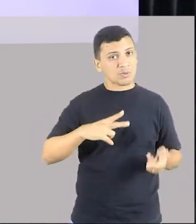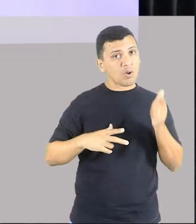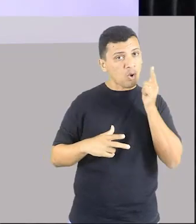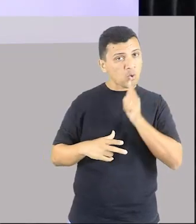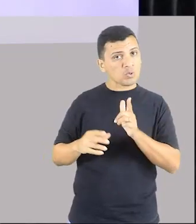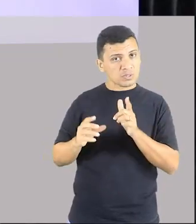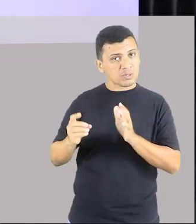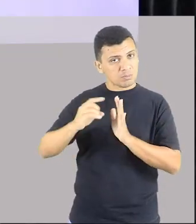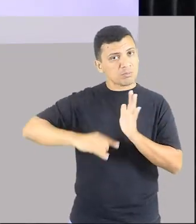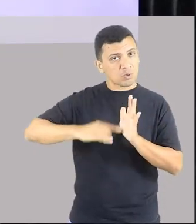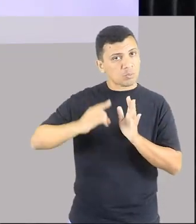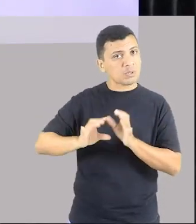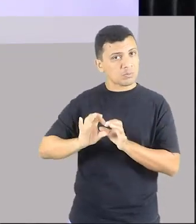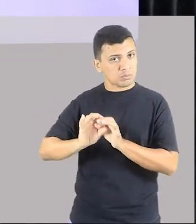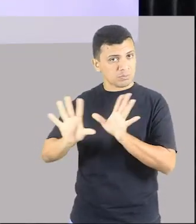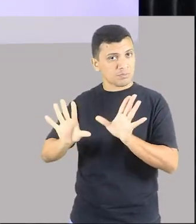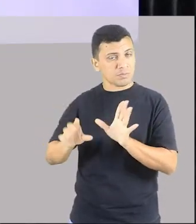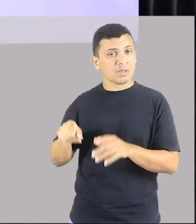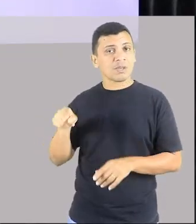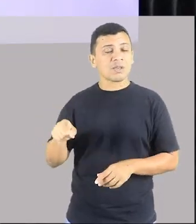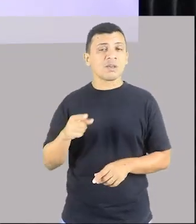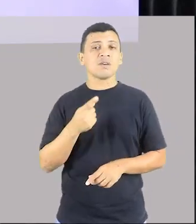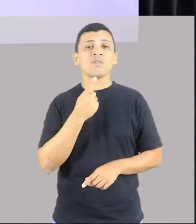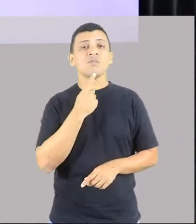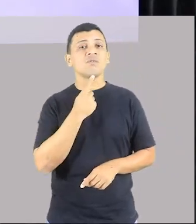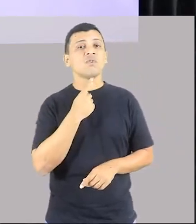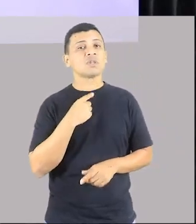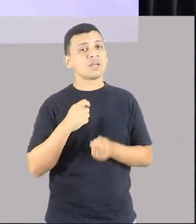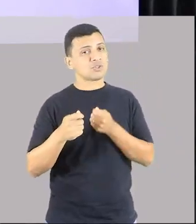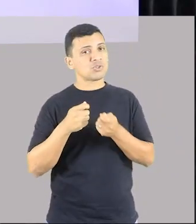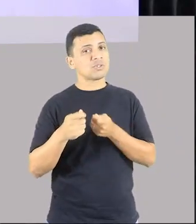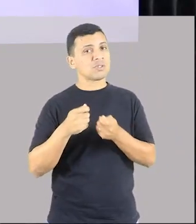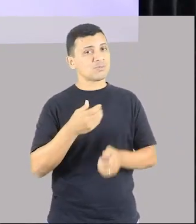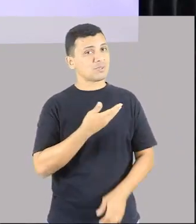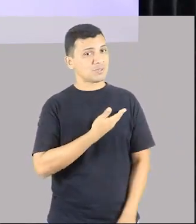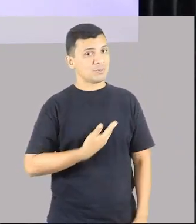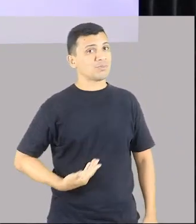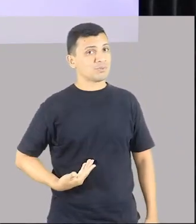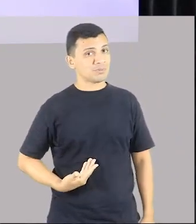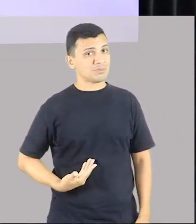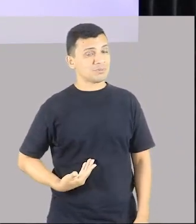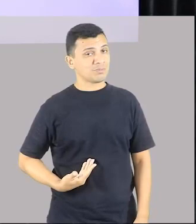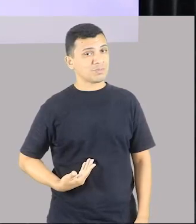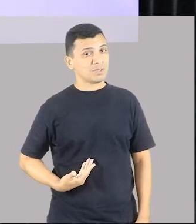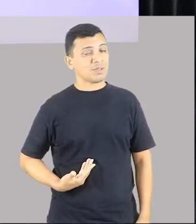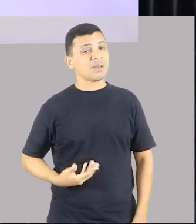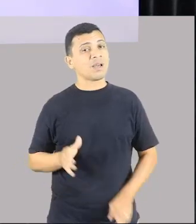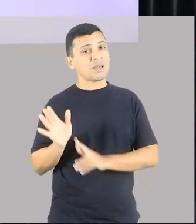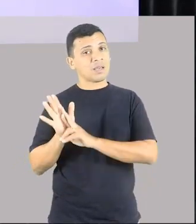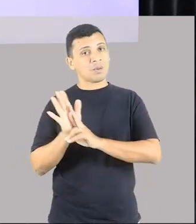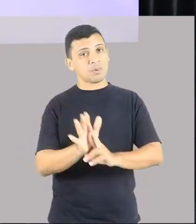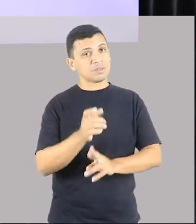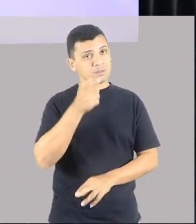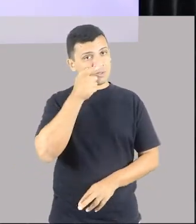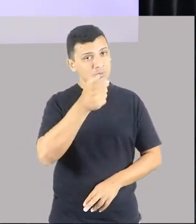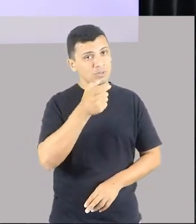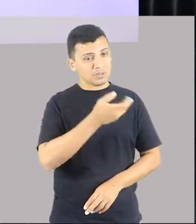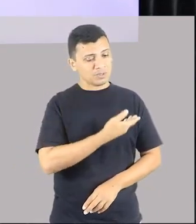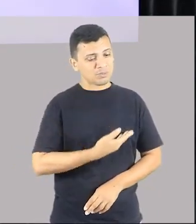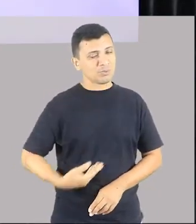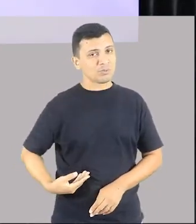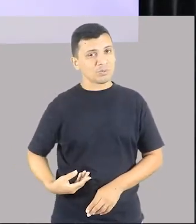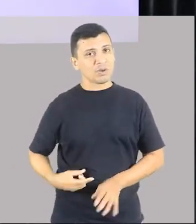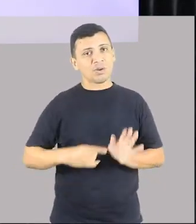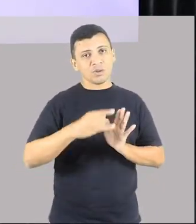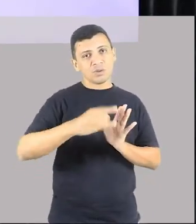eu tenho a vontade ali manifestada pela administração pública, representando o interesse público, de dar